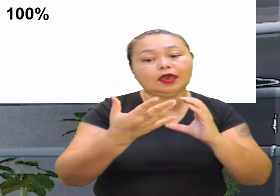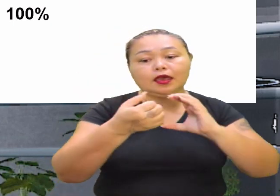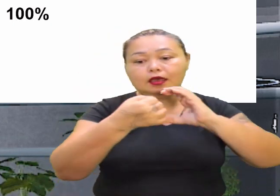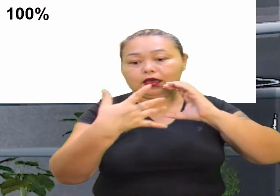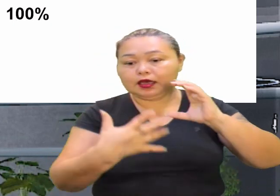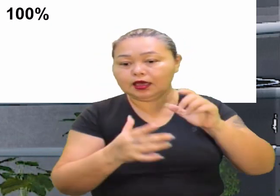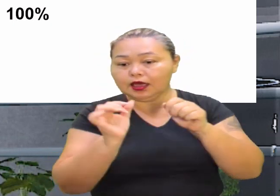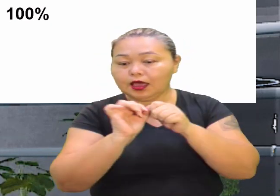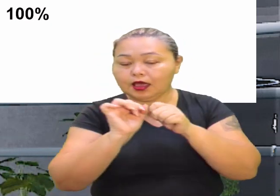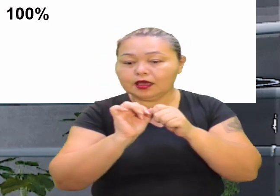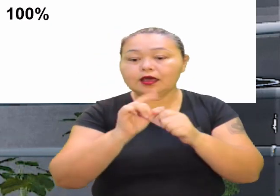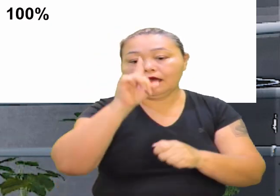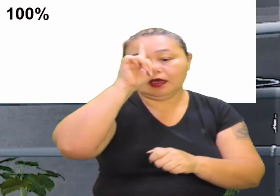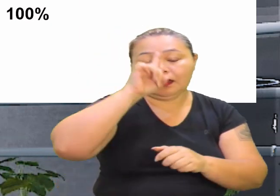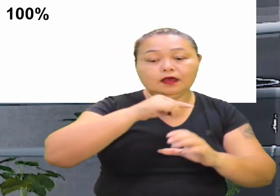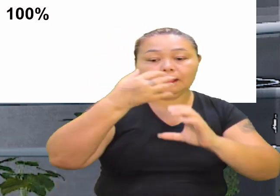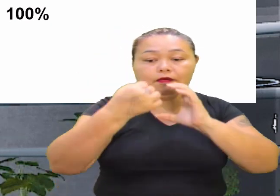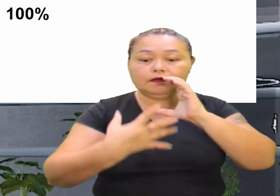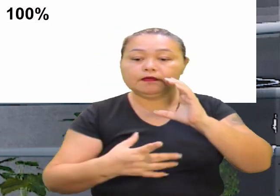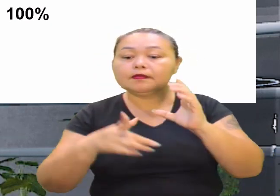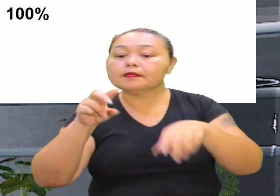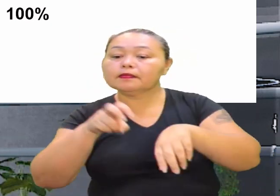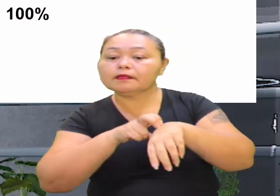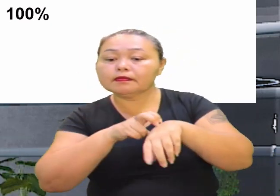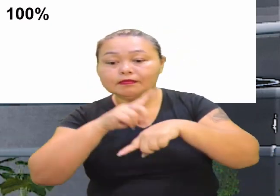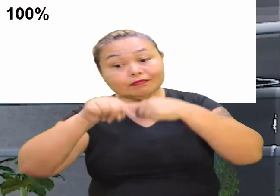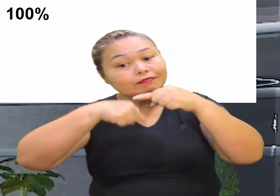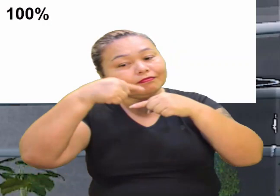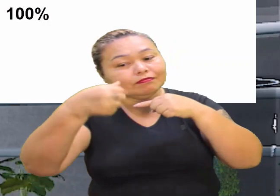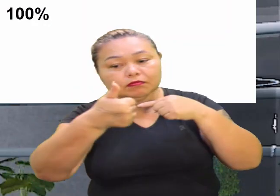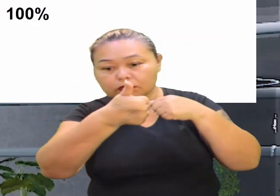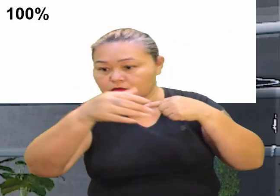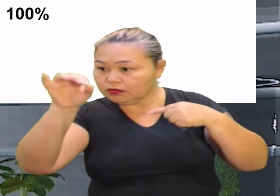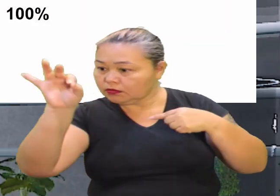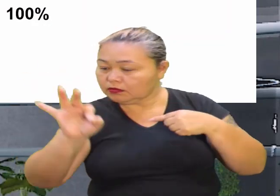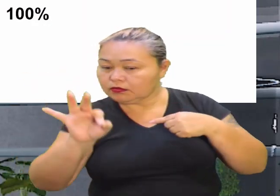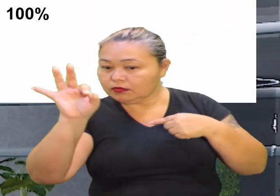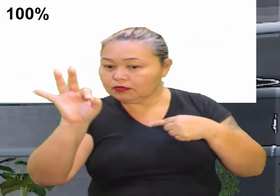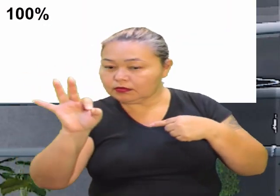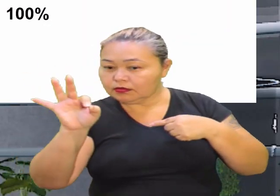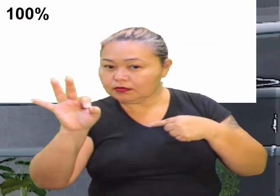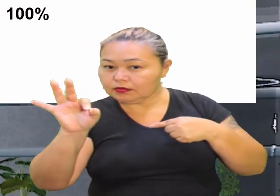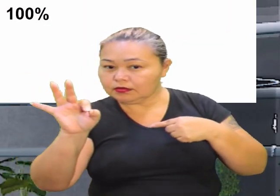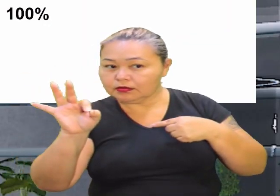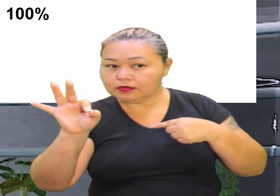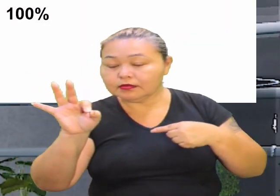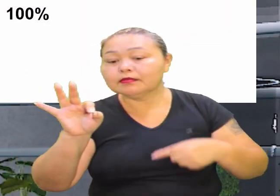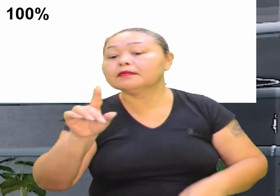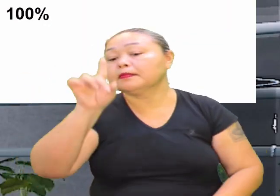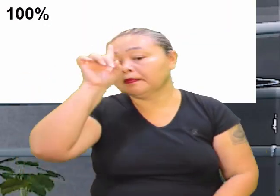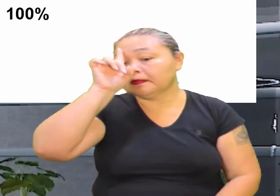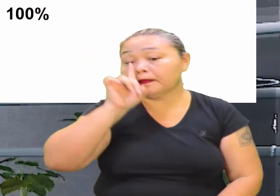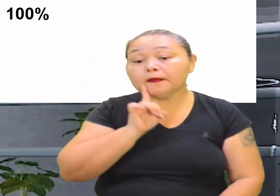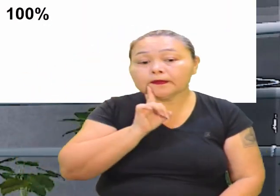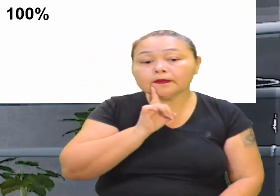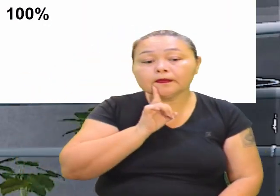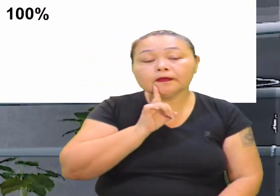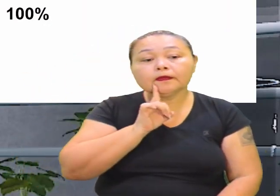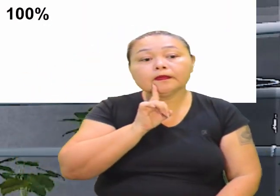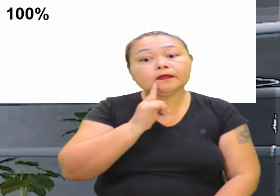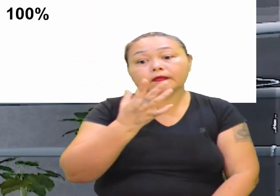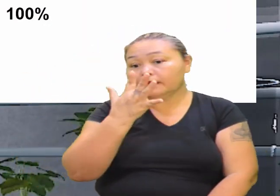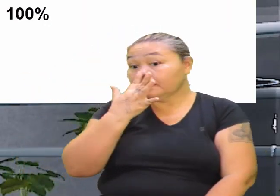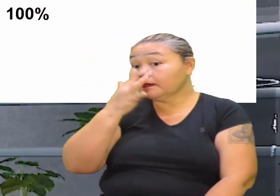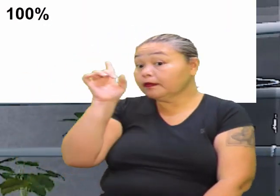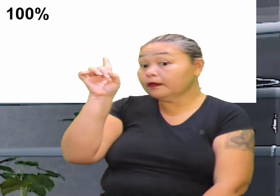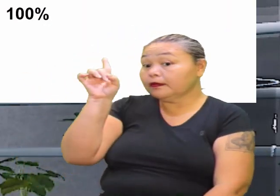eu cruzo verde com amarelo, primeira geração, 100% amarelo. Então, o que a gente